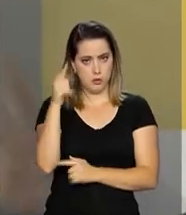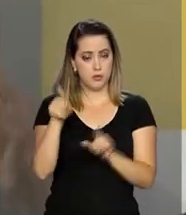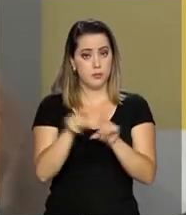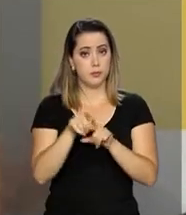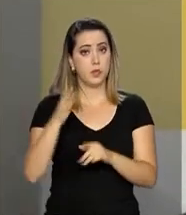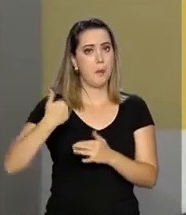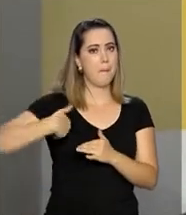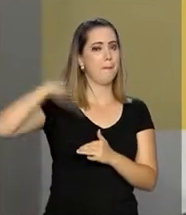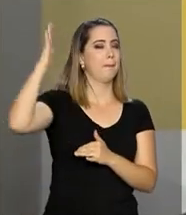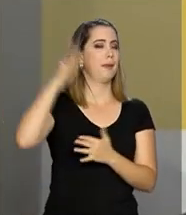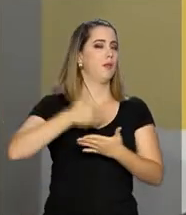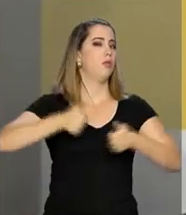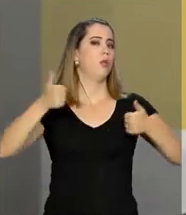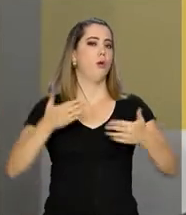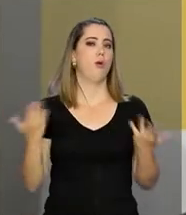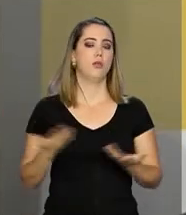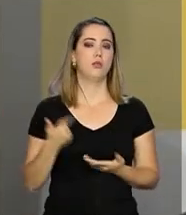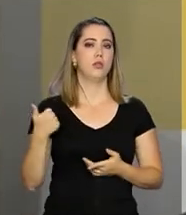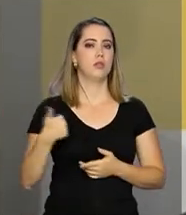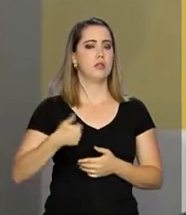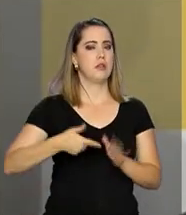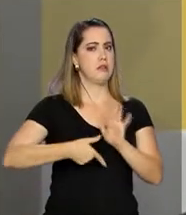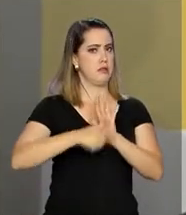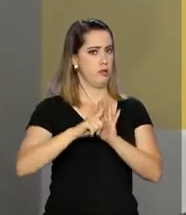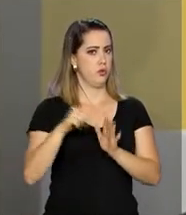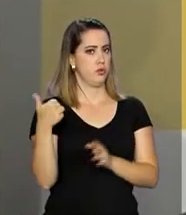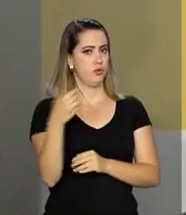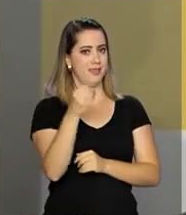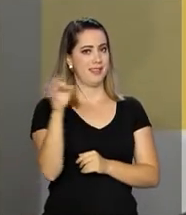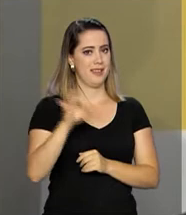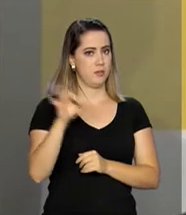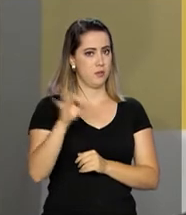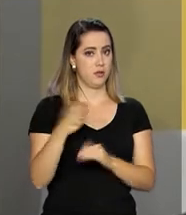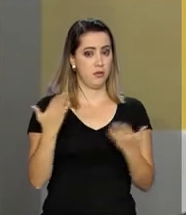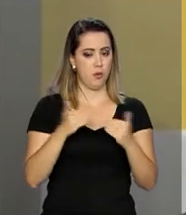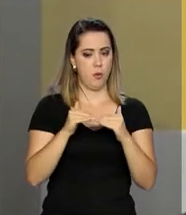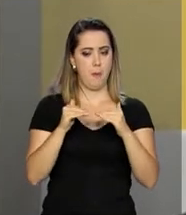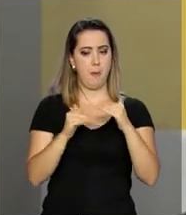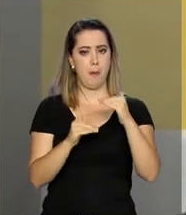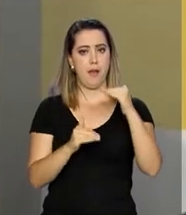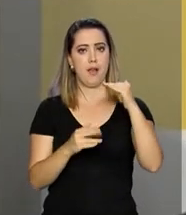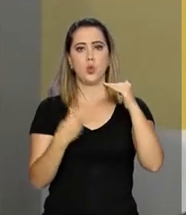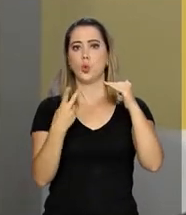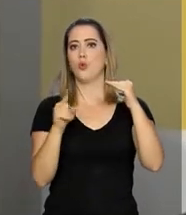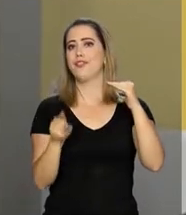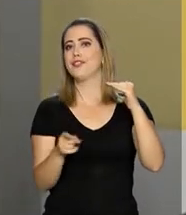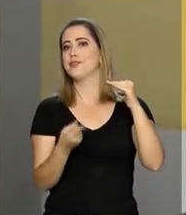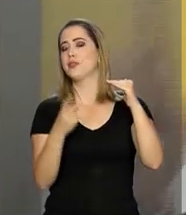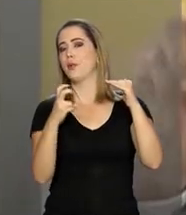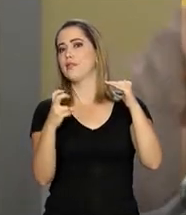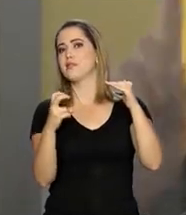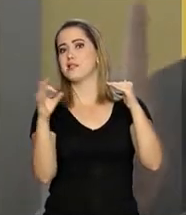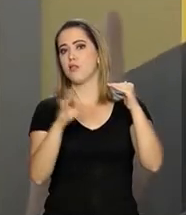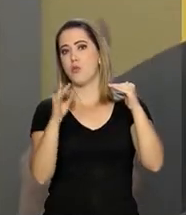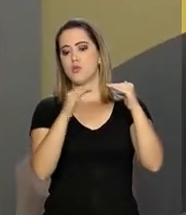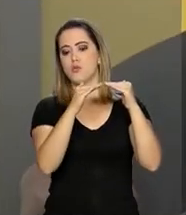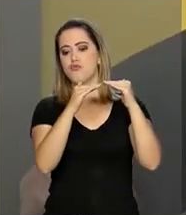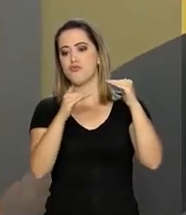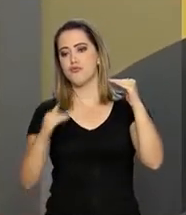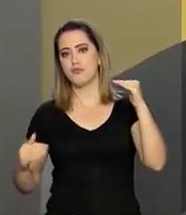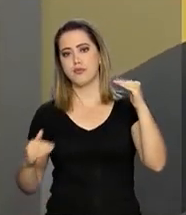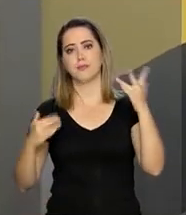superava na margem de 10% hoje está abaixo de dois e meio por cento estou falando do